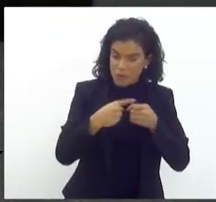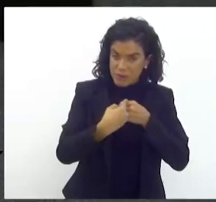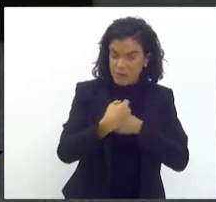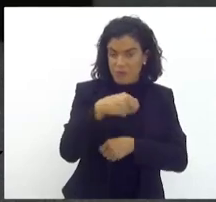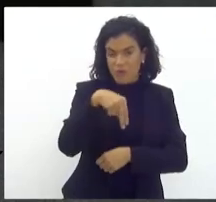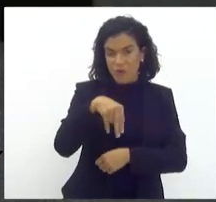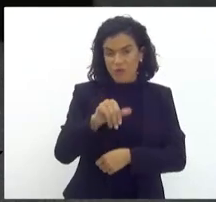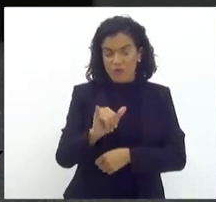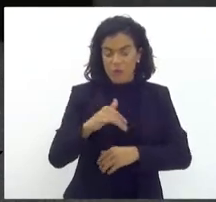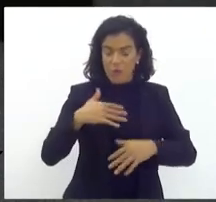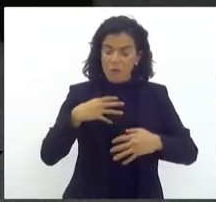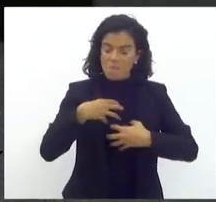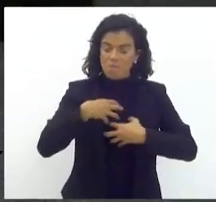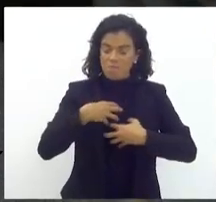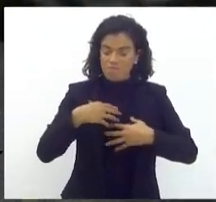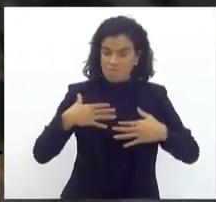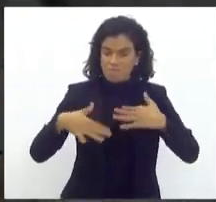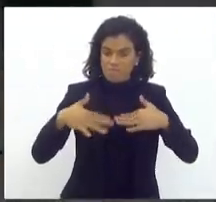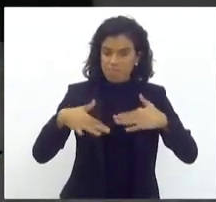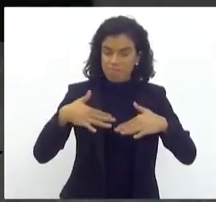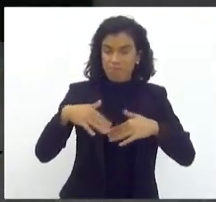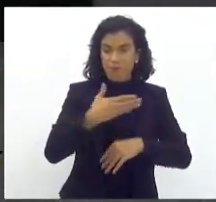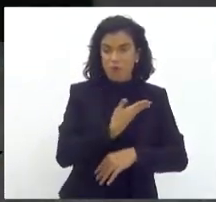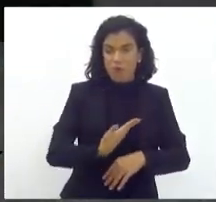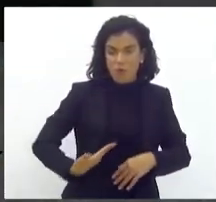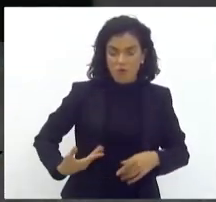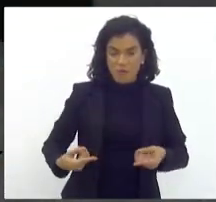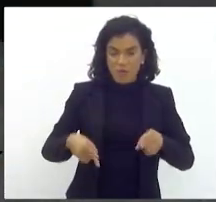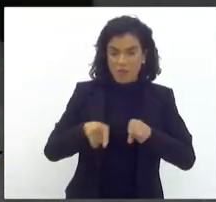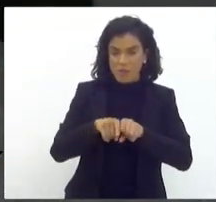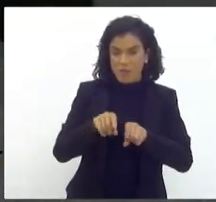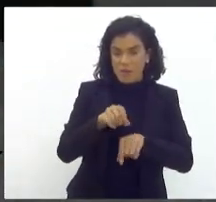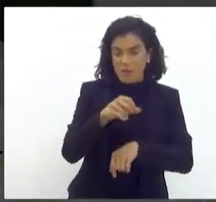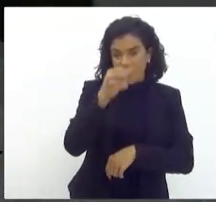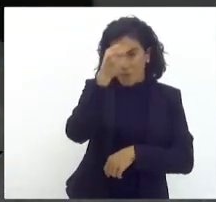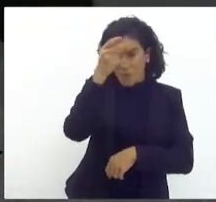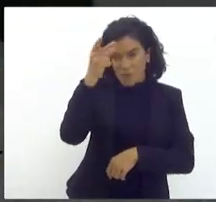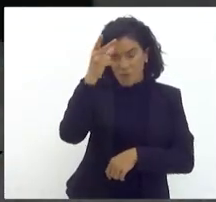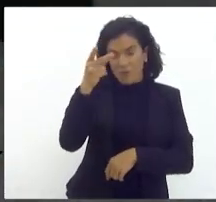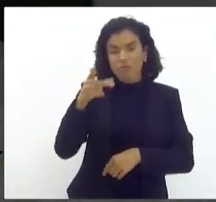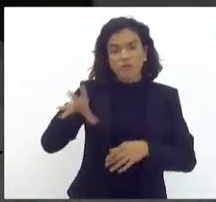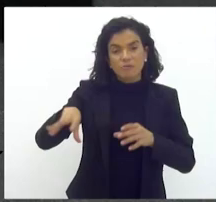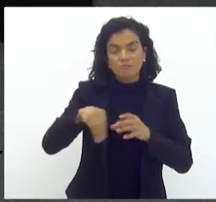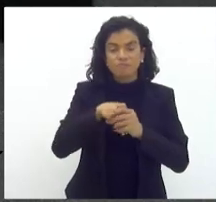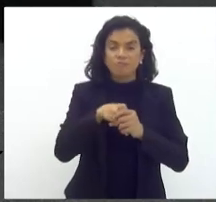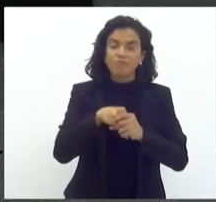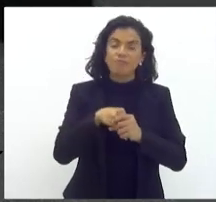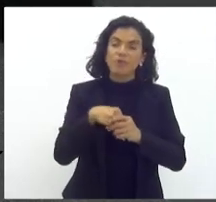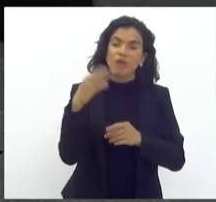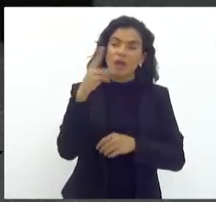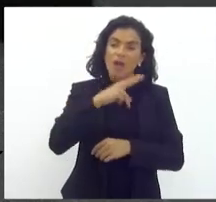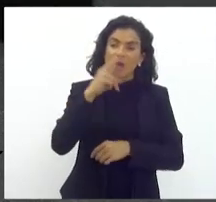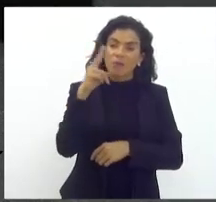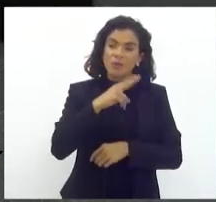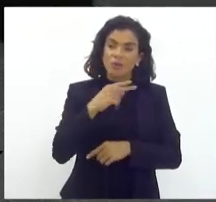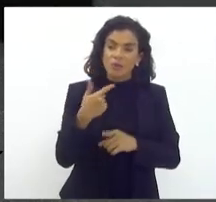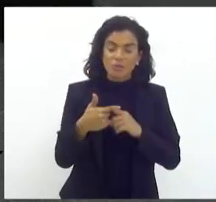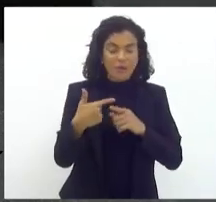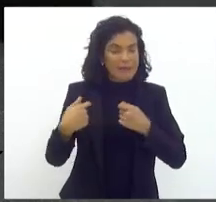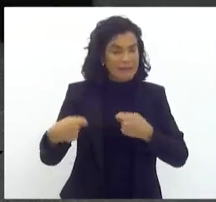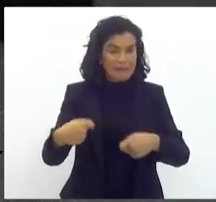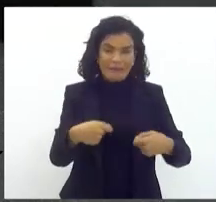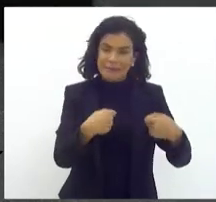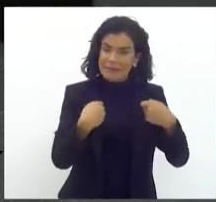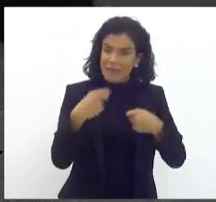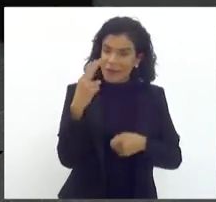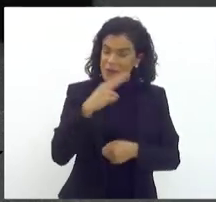mobilize o governo estadual quem parceria com o município com a prefeitura seja implementada o quanto antes porque é muito necessário